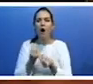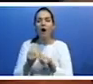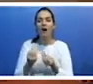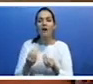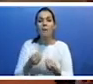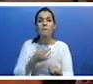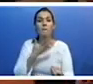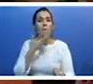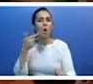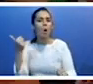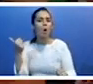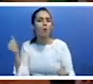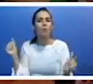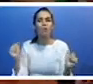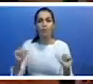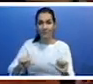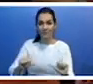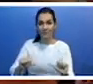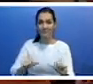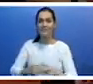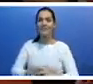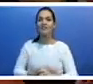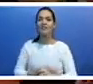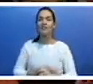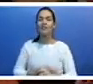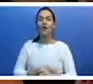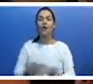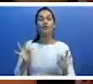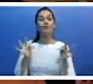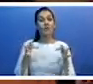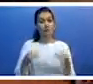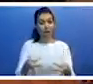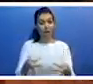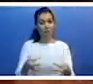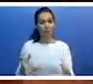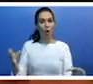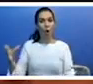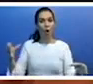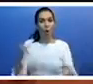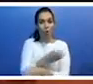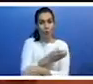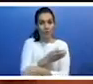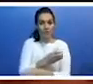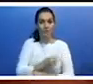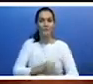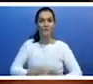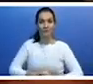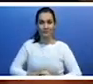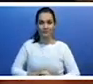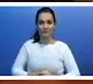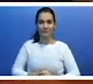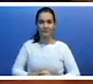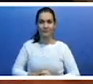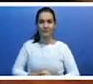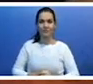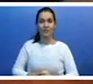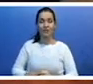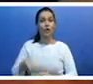vantagem, desvantagem, vem o assunto. E por fim, vem a conclusão. Então, introdução,